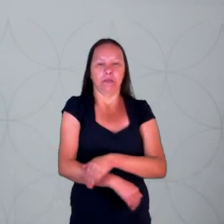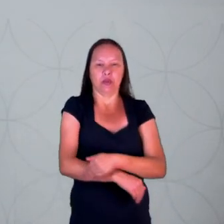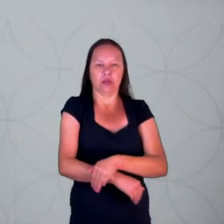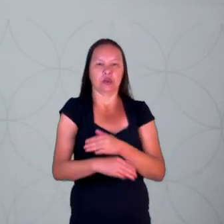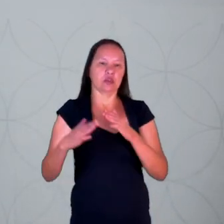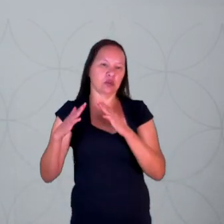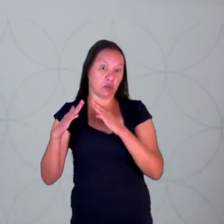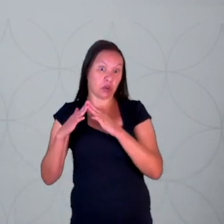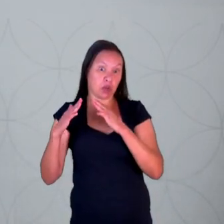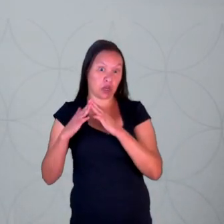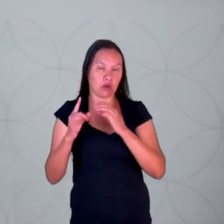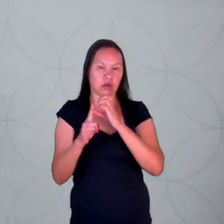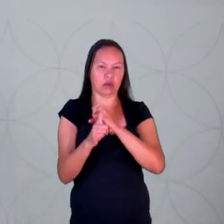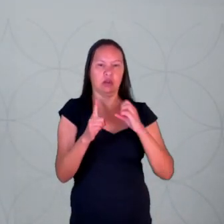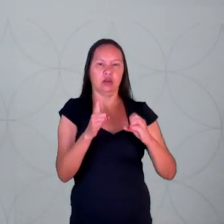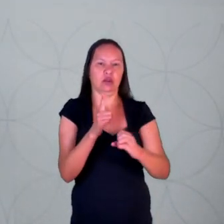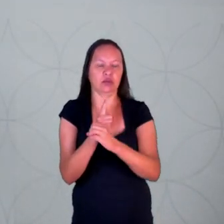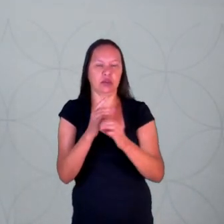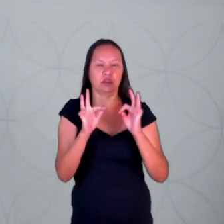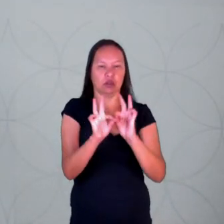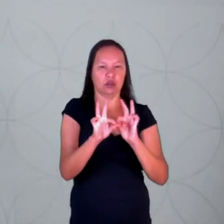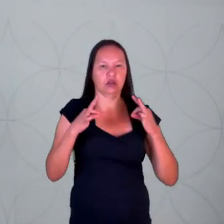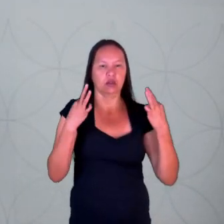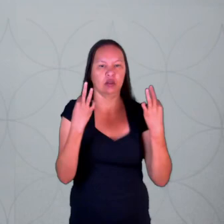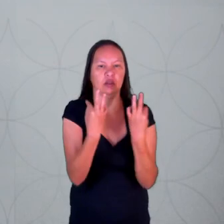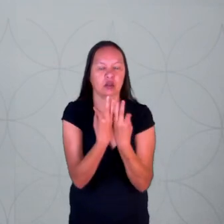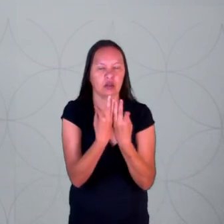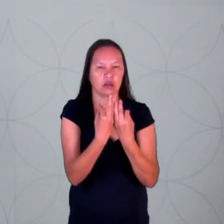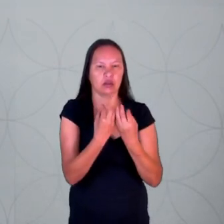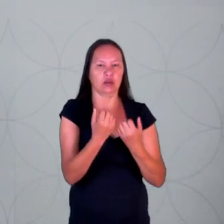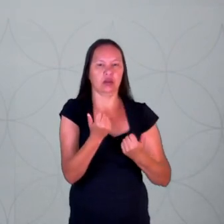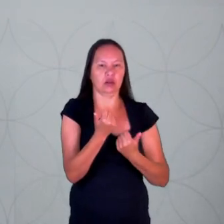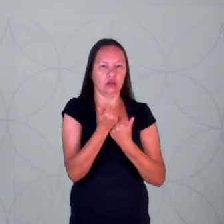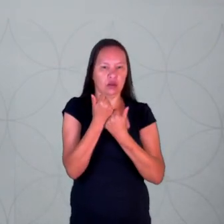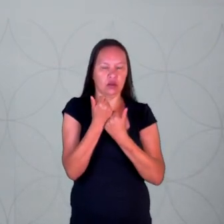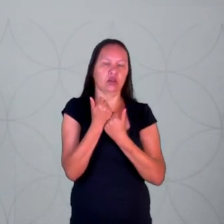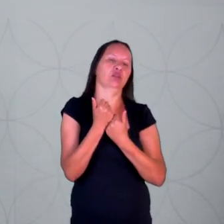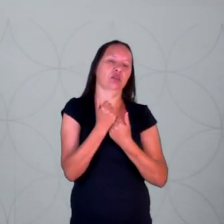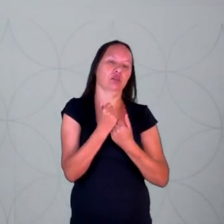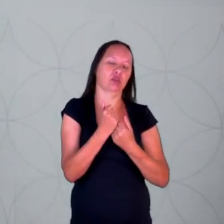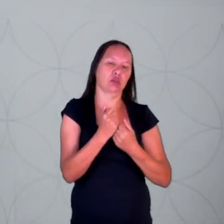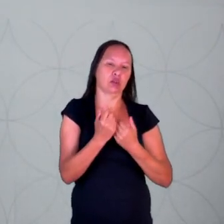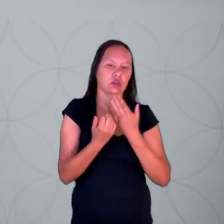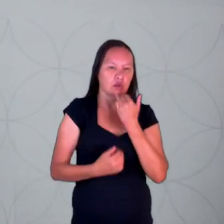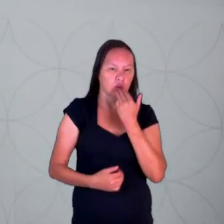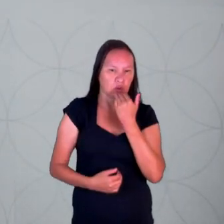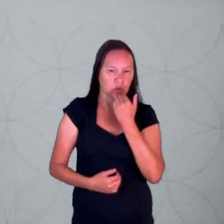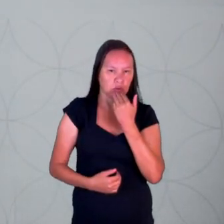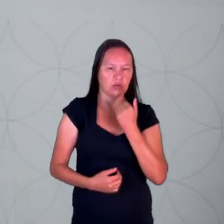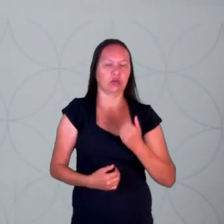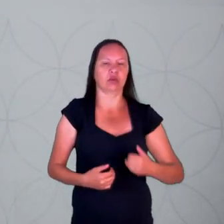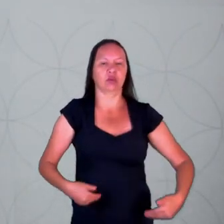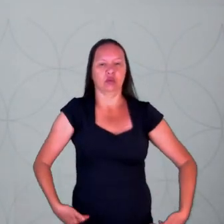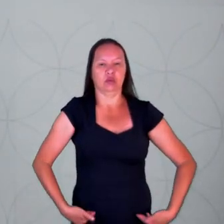e assistência social família e combate à fome Dr Rafael yorra